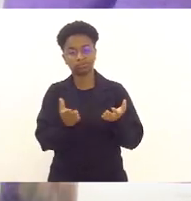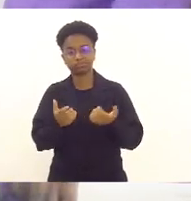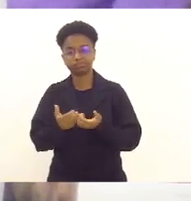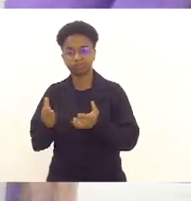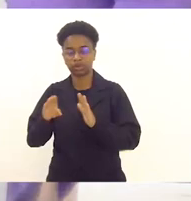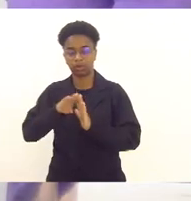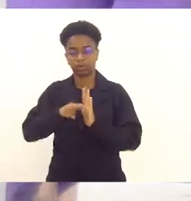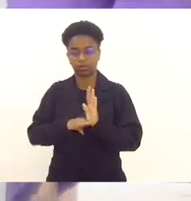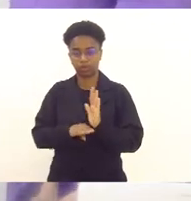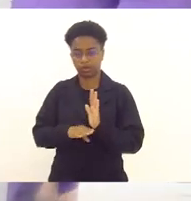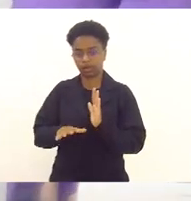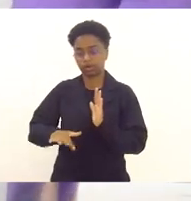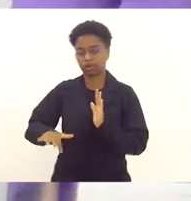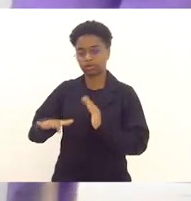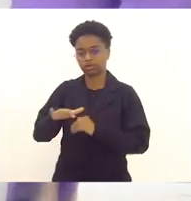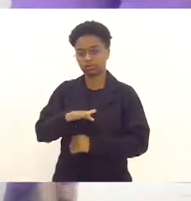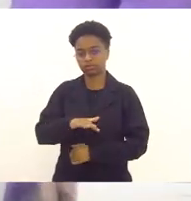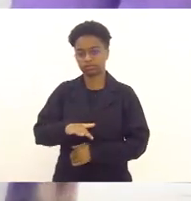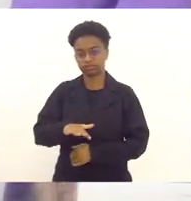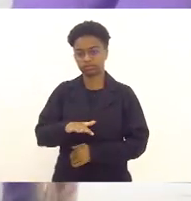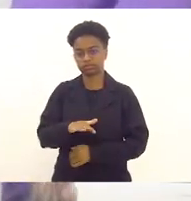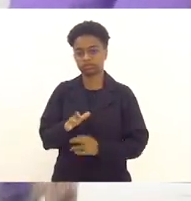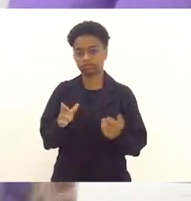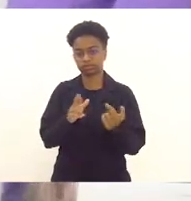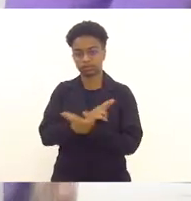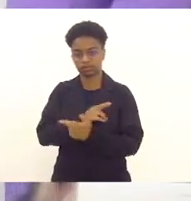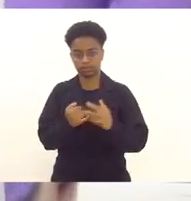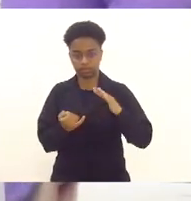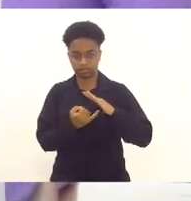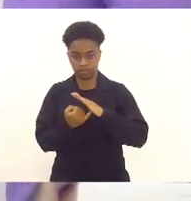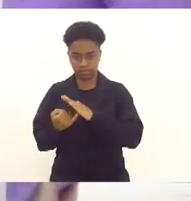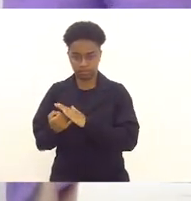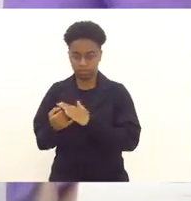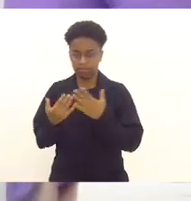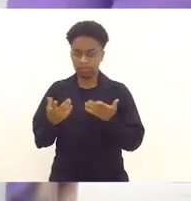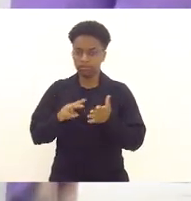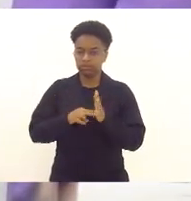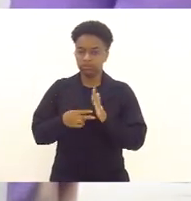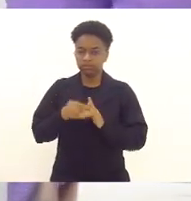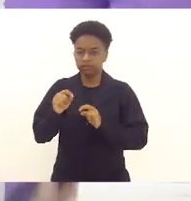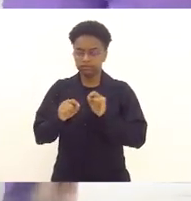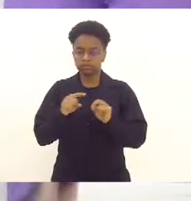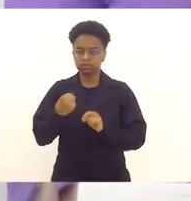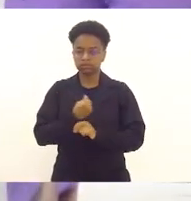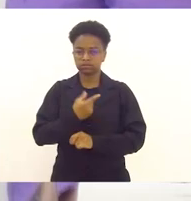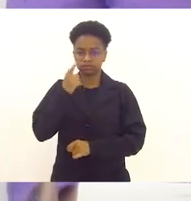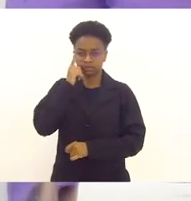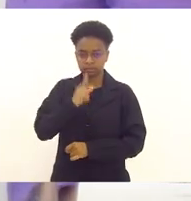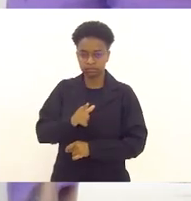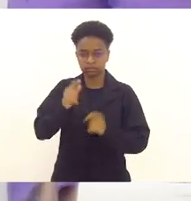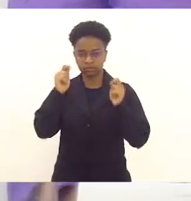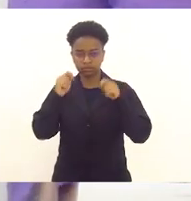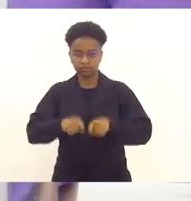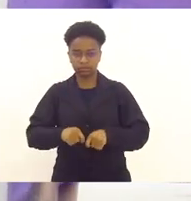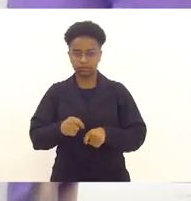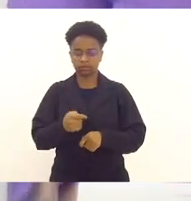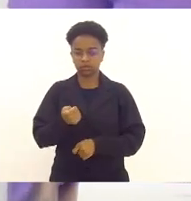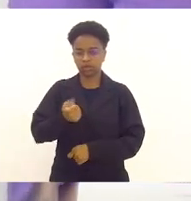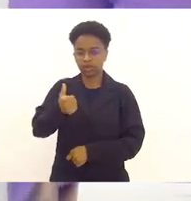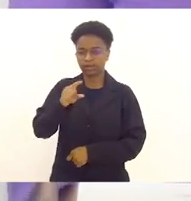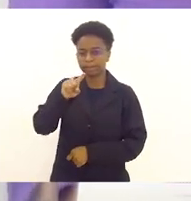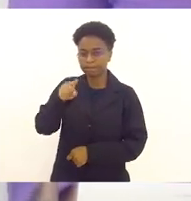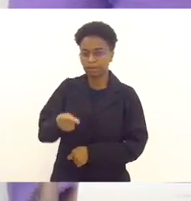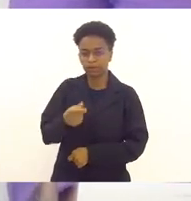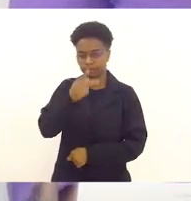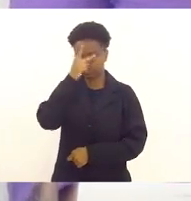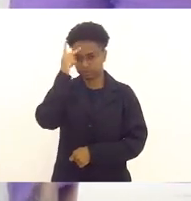da da relação das relações institucionais ou seja nós conseguimos capacitar quase mil pessoas